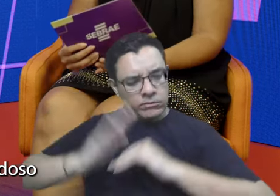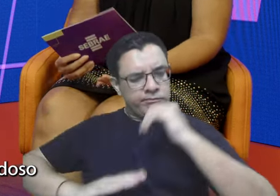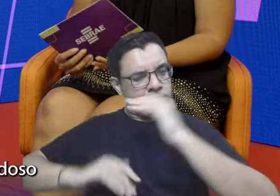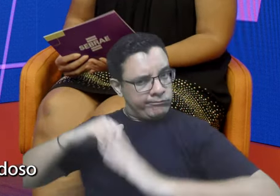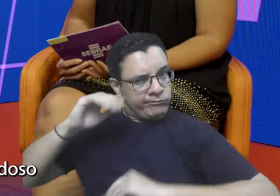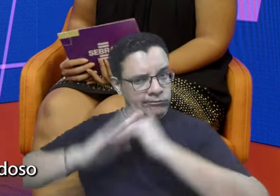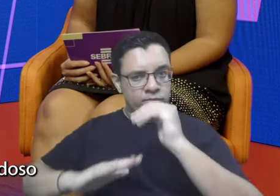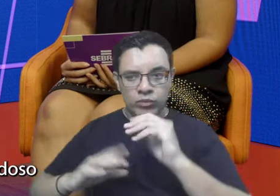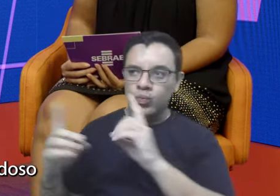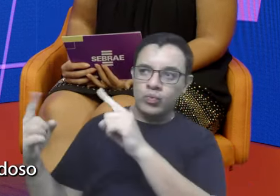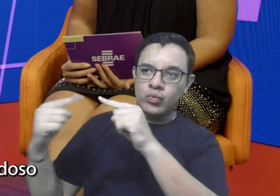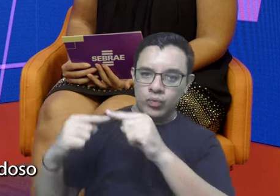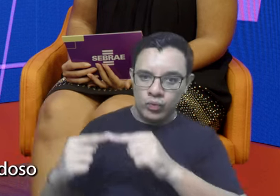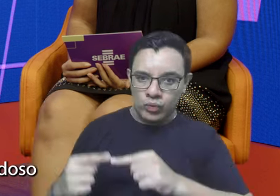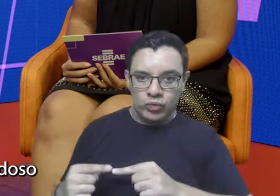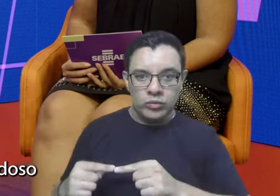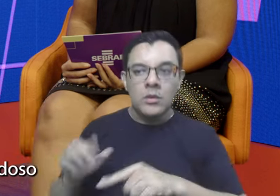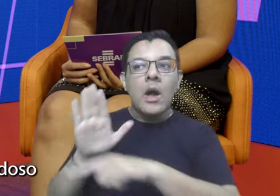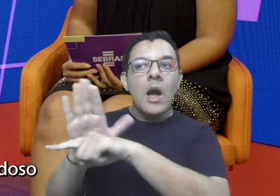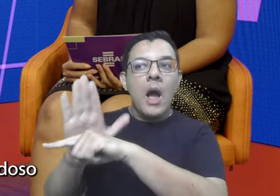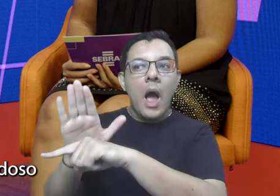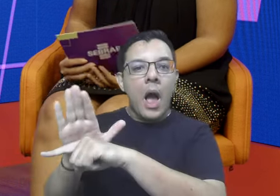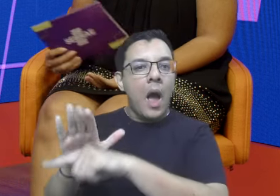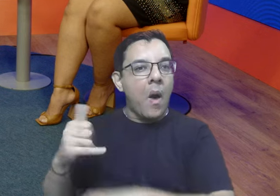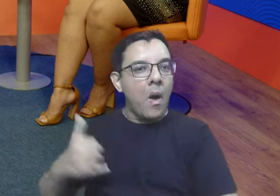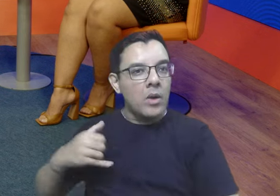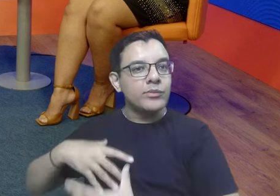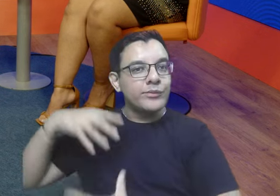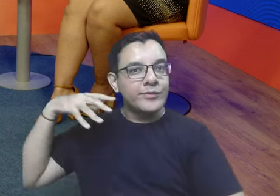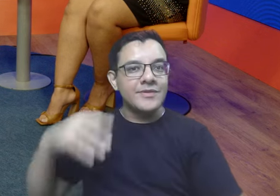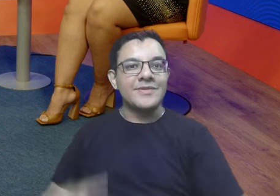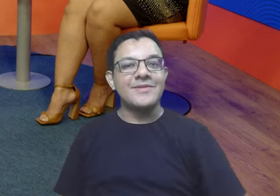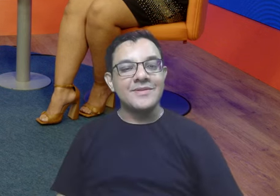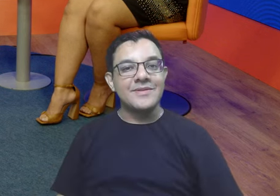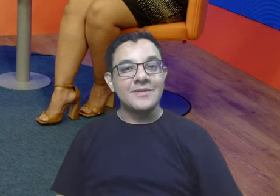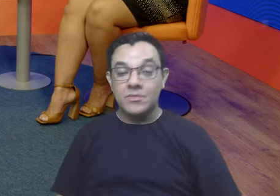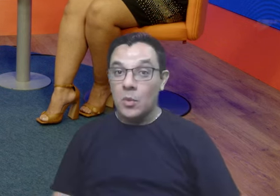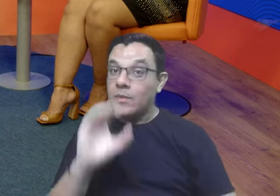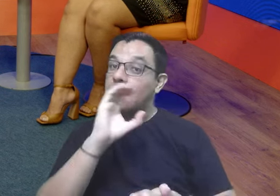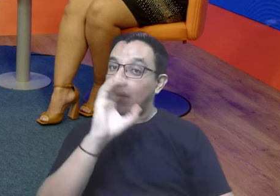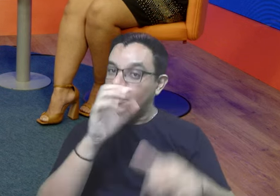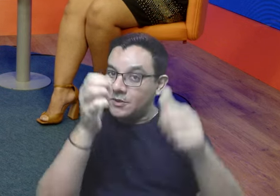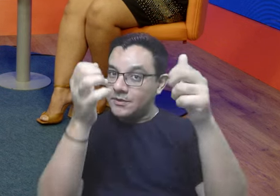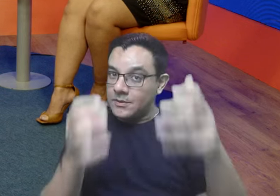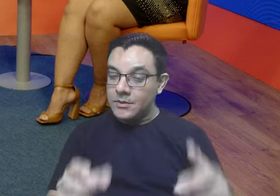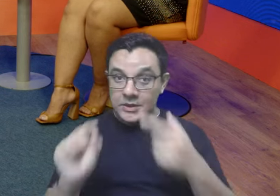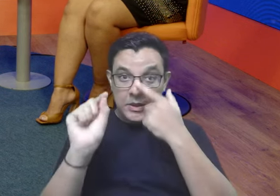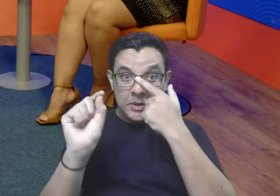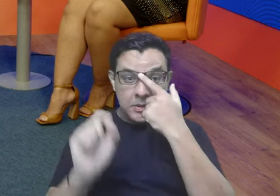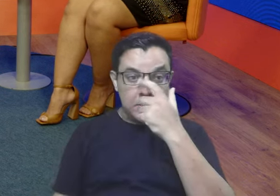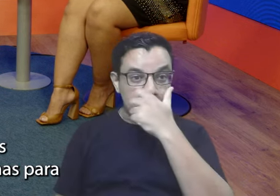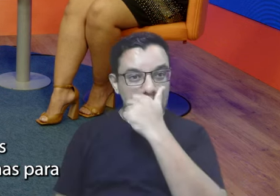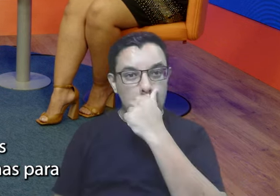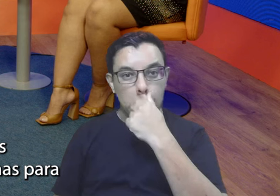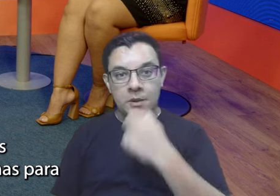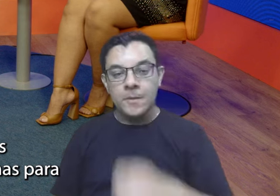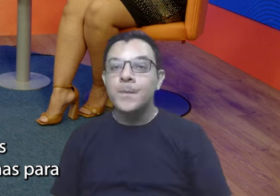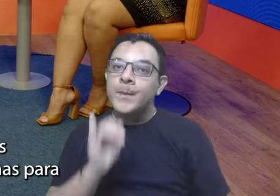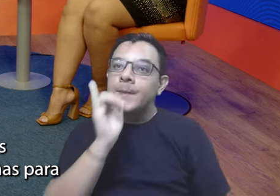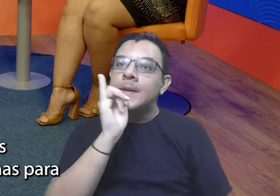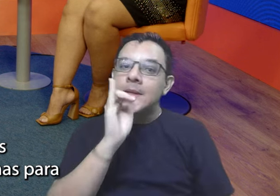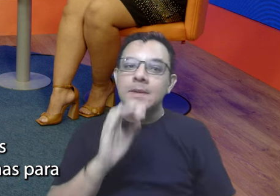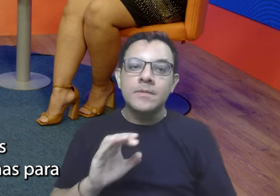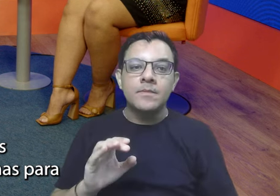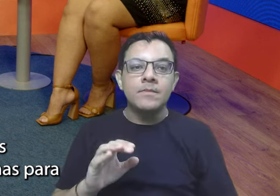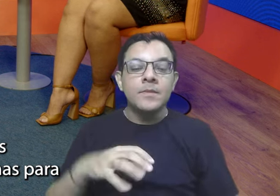deobra adequada para cuidar desse desse idoso né E também até só rapidinho trazendo eh por exemplo o